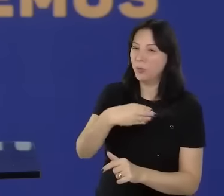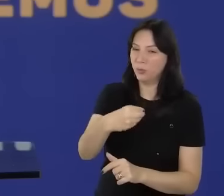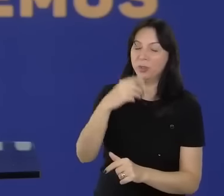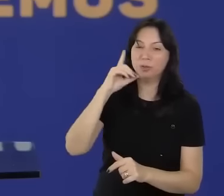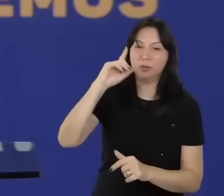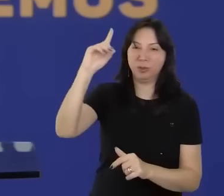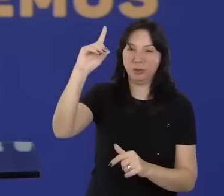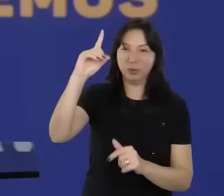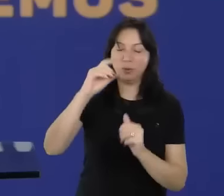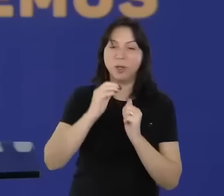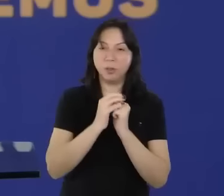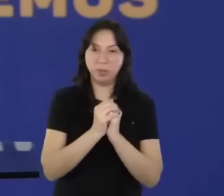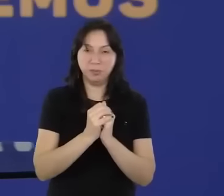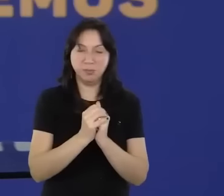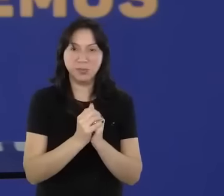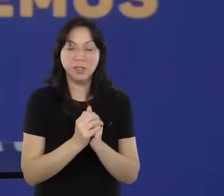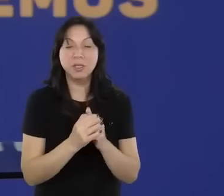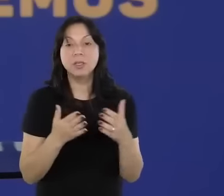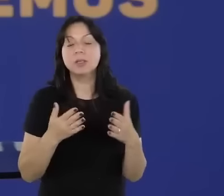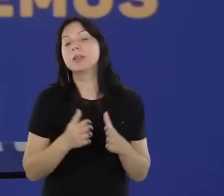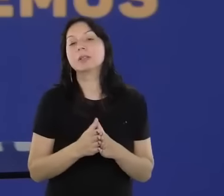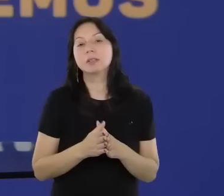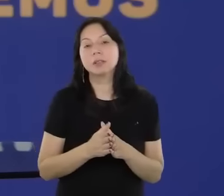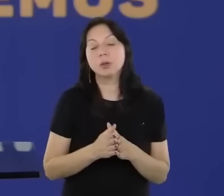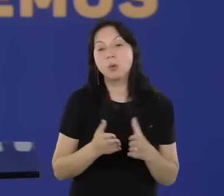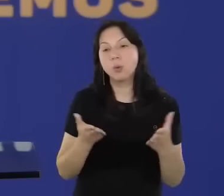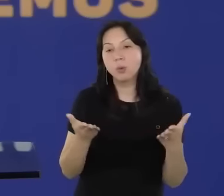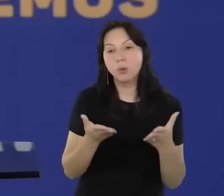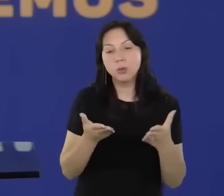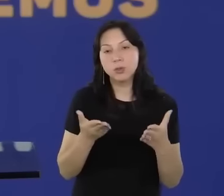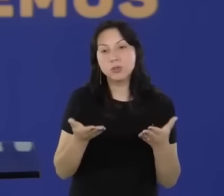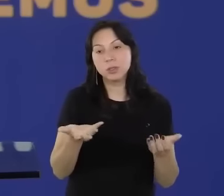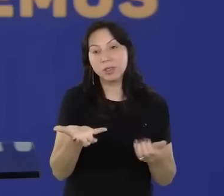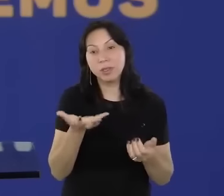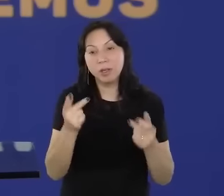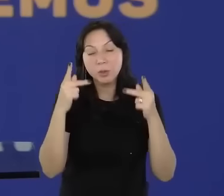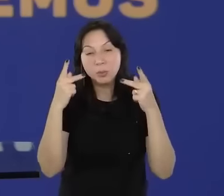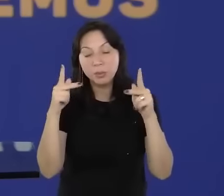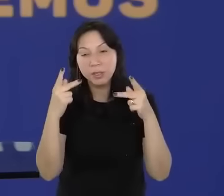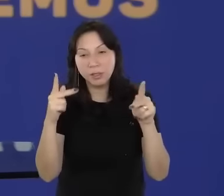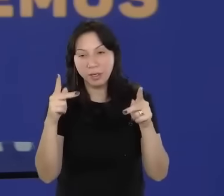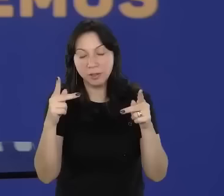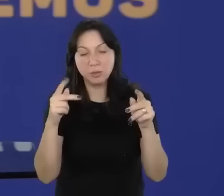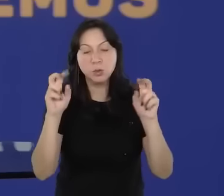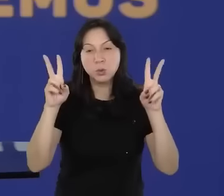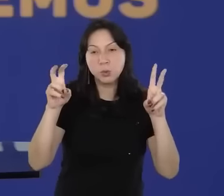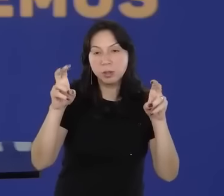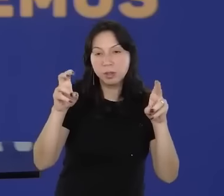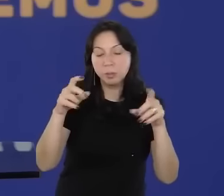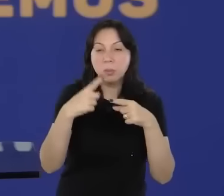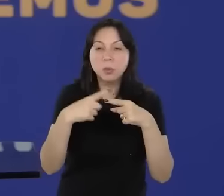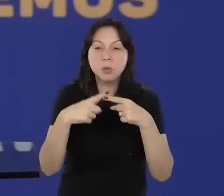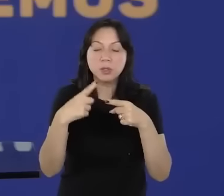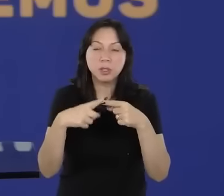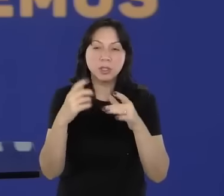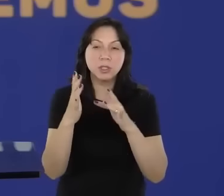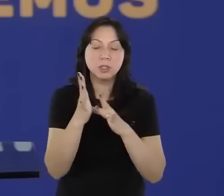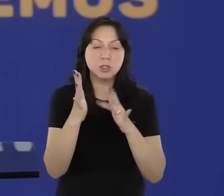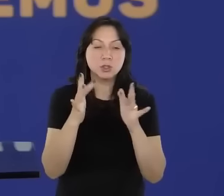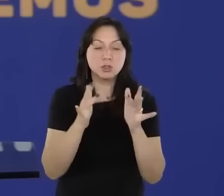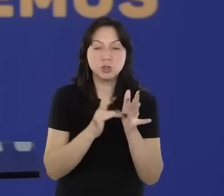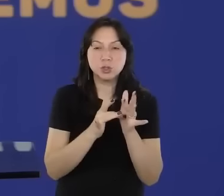meditar com vocês sobre o tema Por que Jesus permite tempestades em